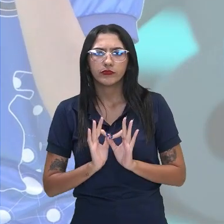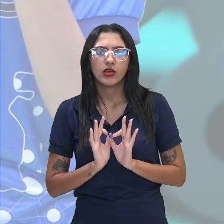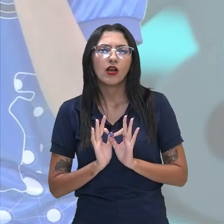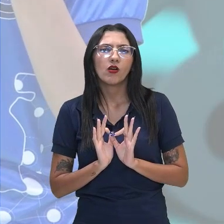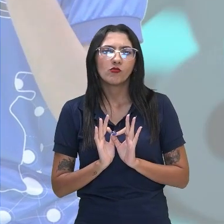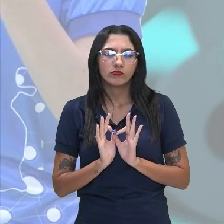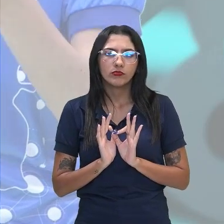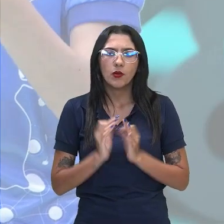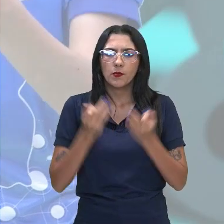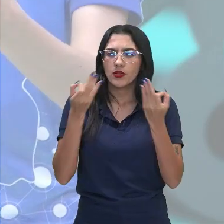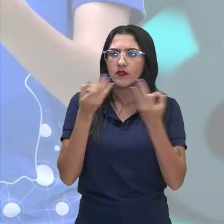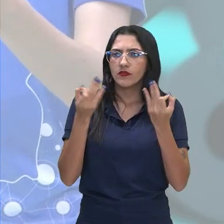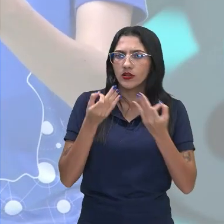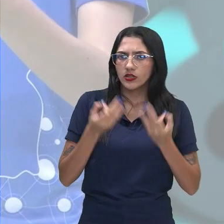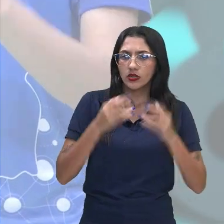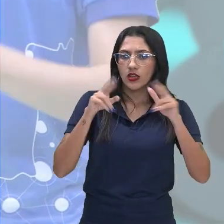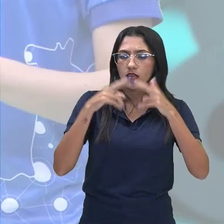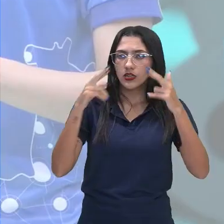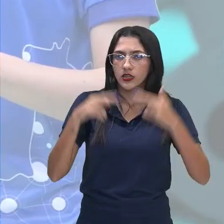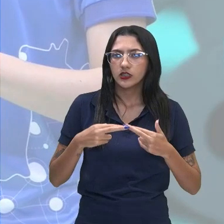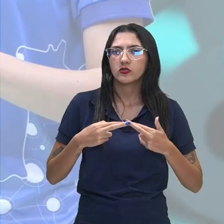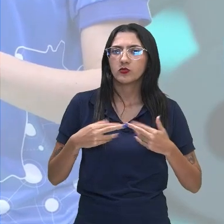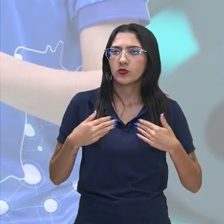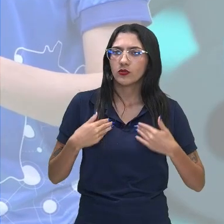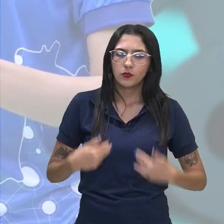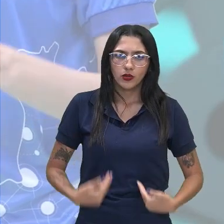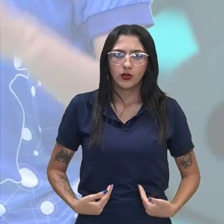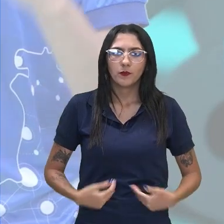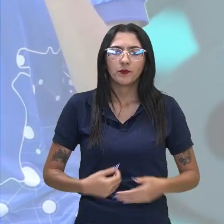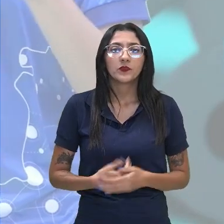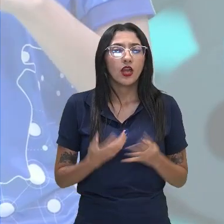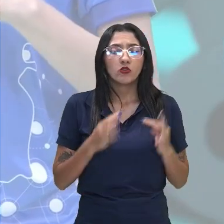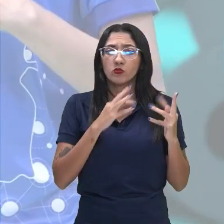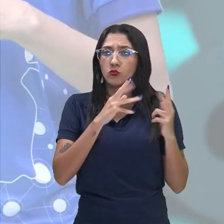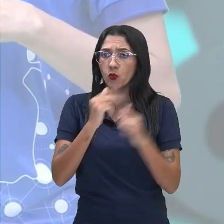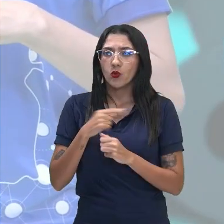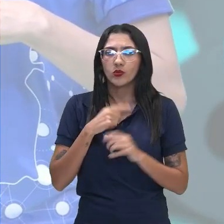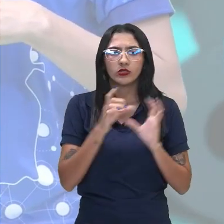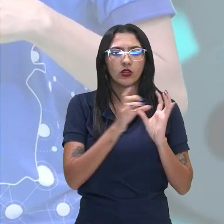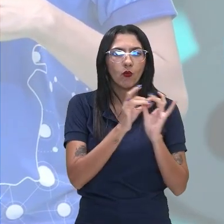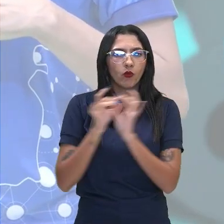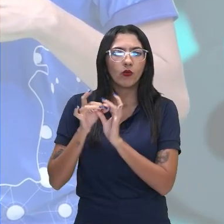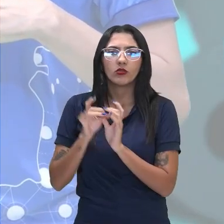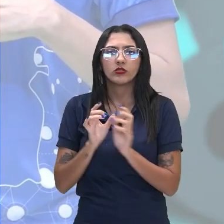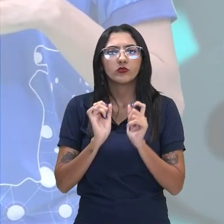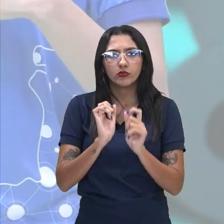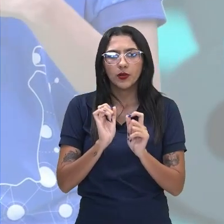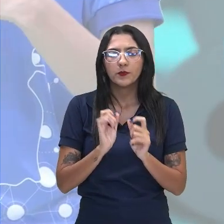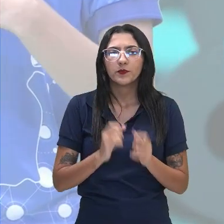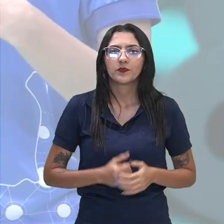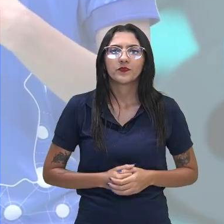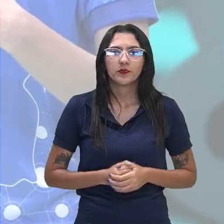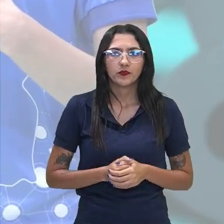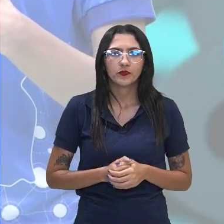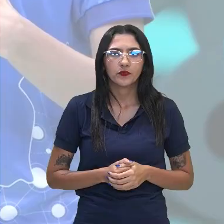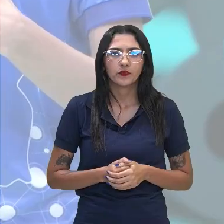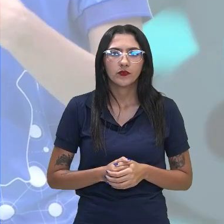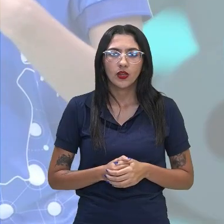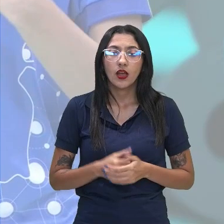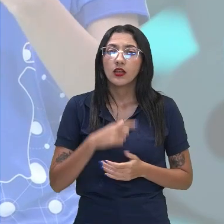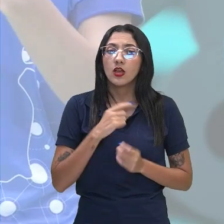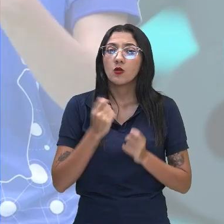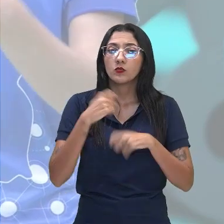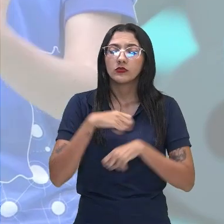uma mensagem. E isso tudo vai estar ligado com aquilo que eu quero passar, proporcionando